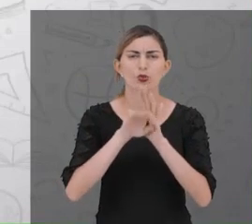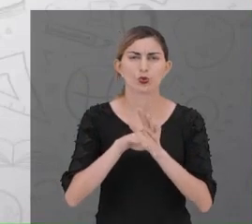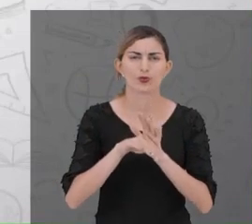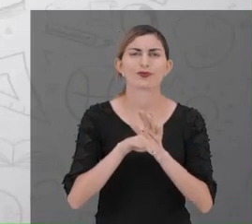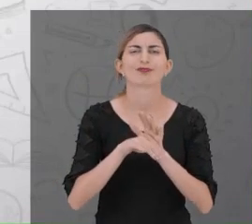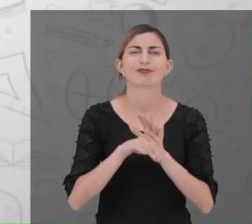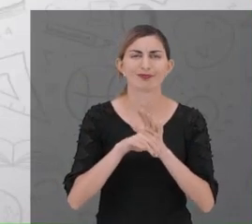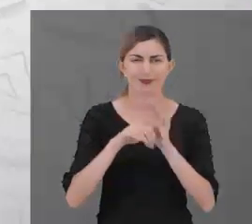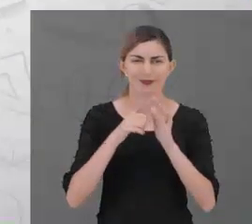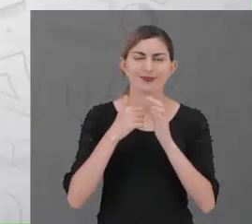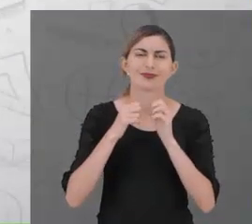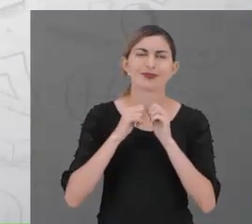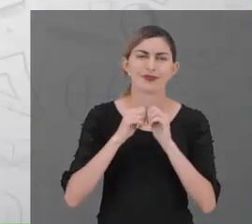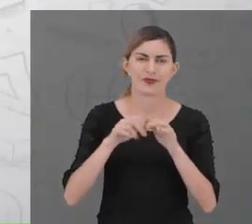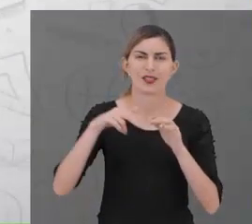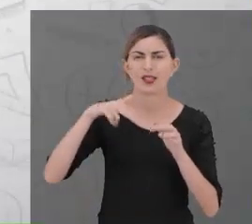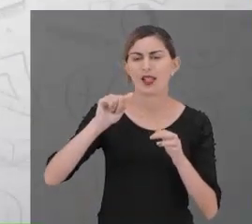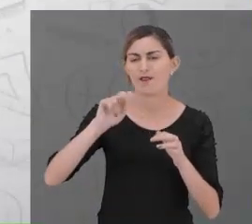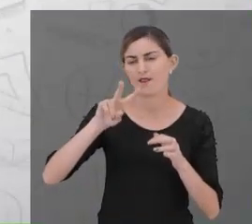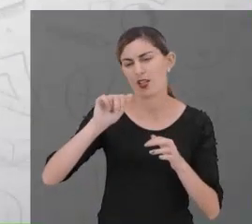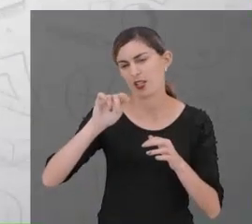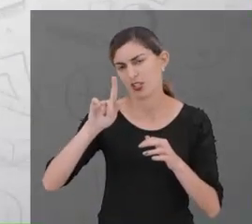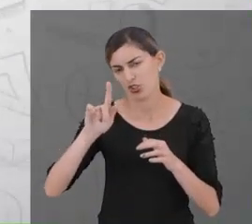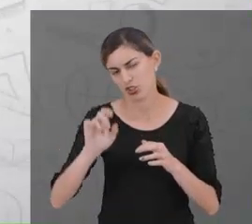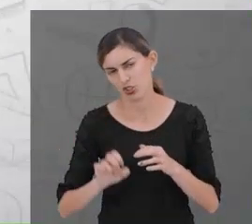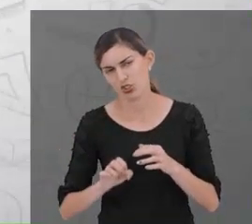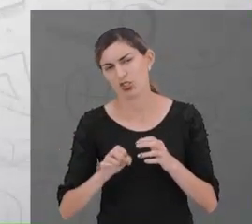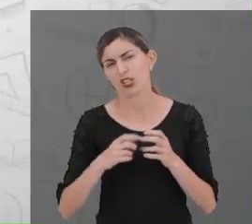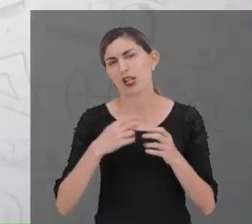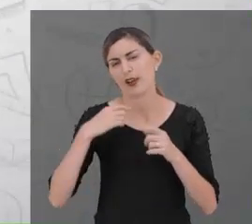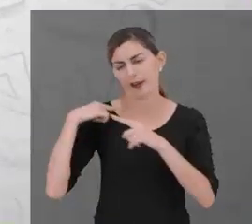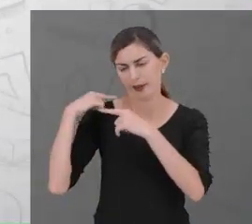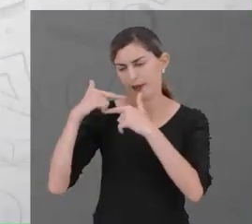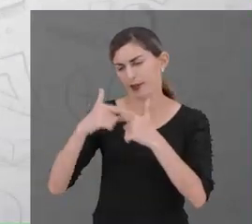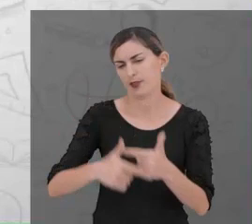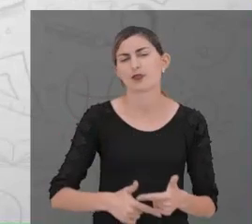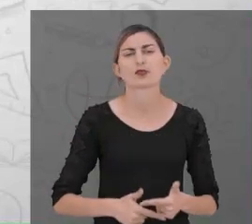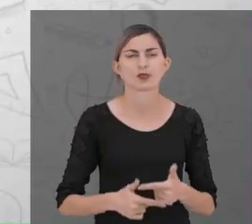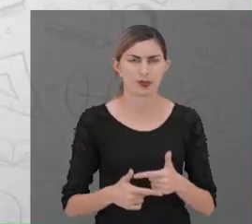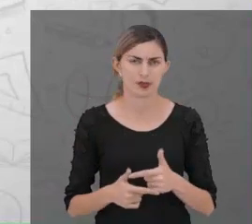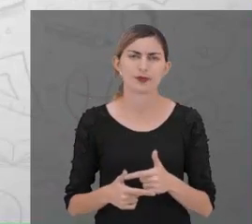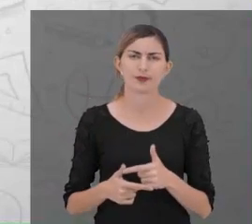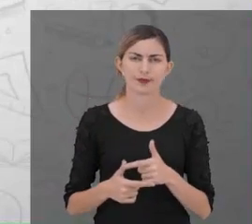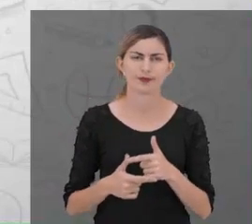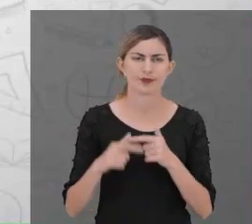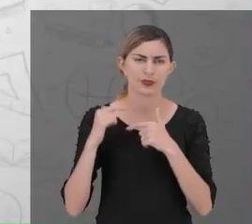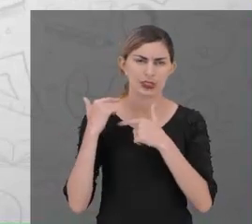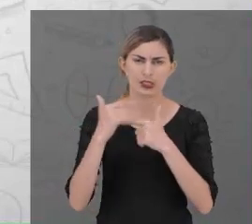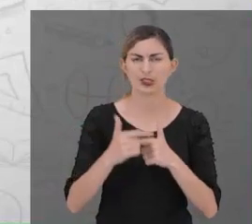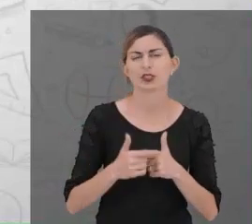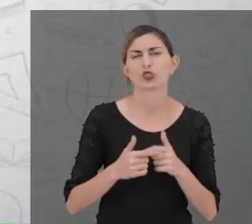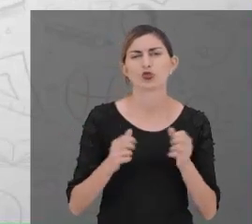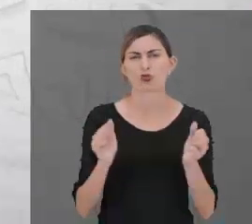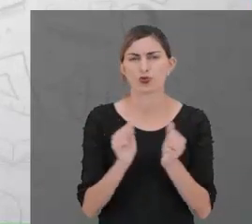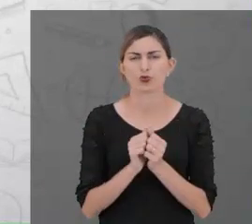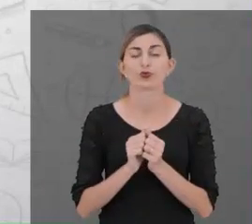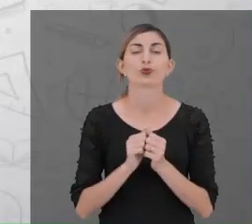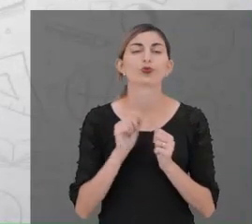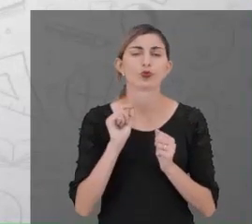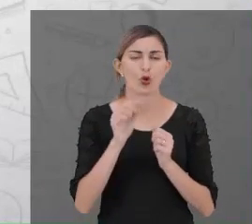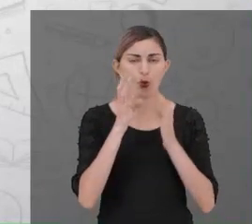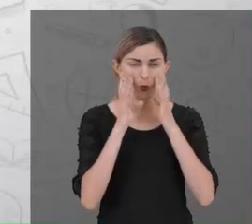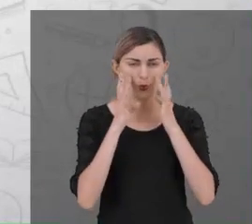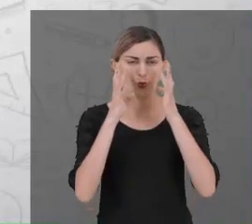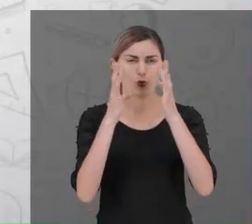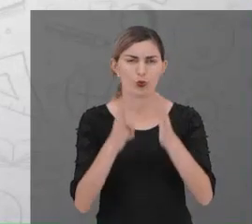conceito da extensão do Navate, nós temos o conceito de herança, nesse caso a herança